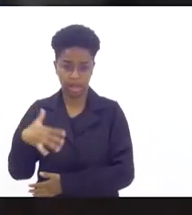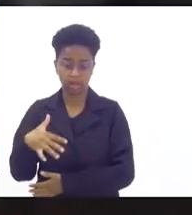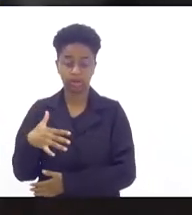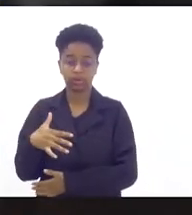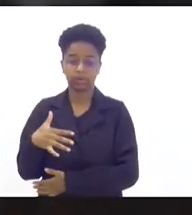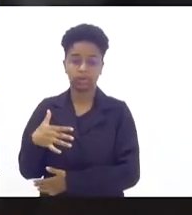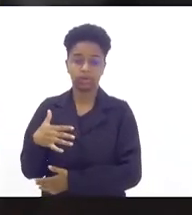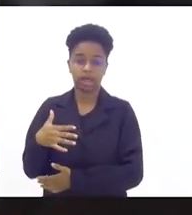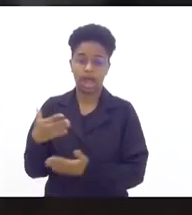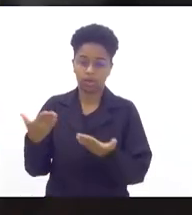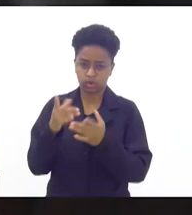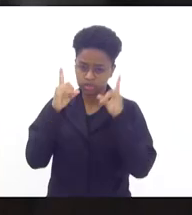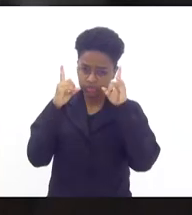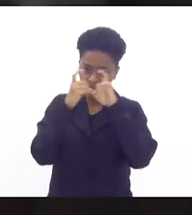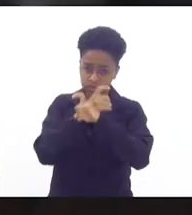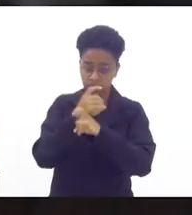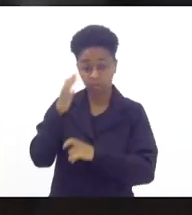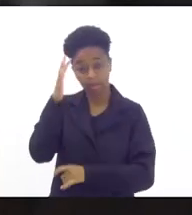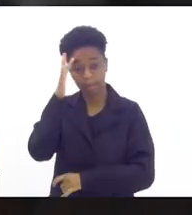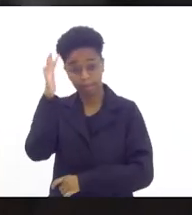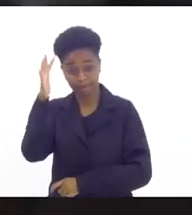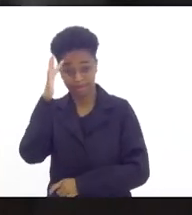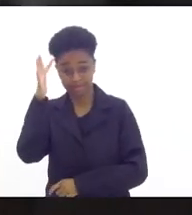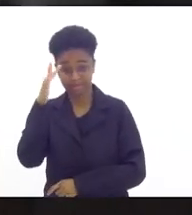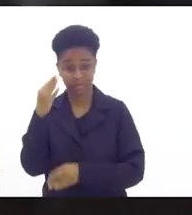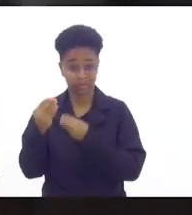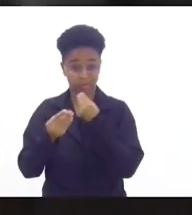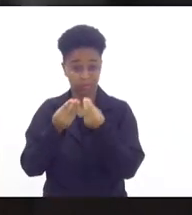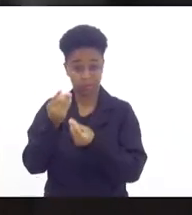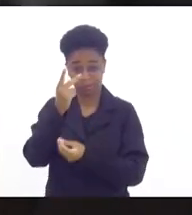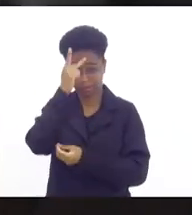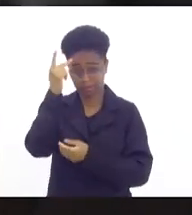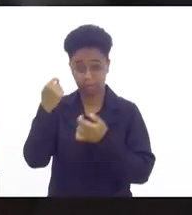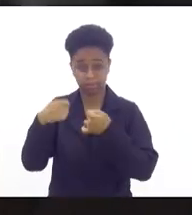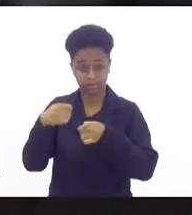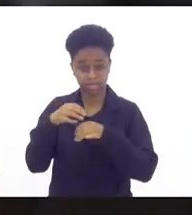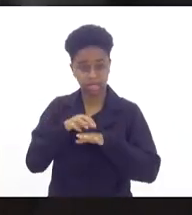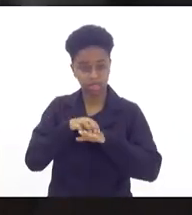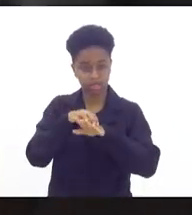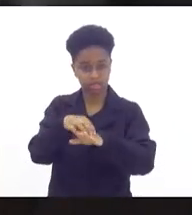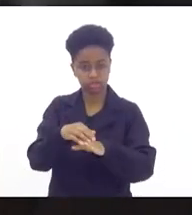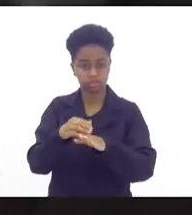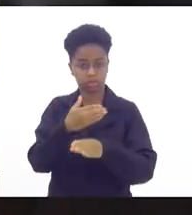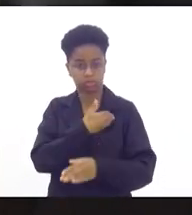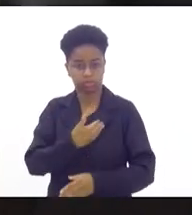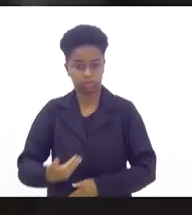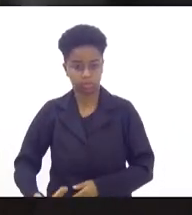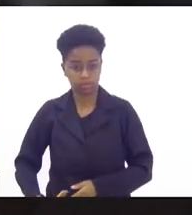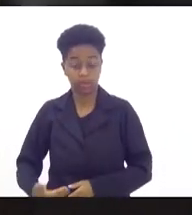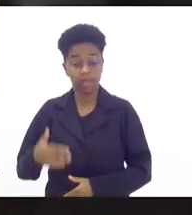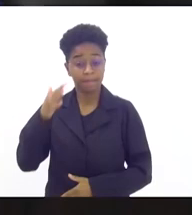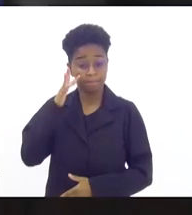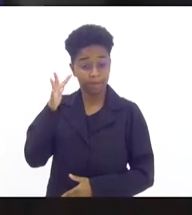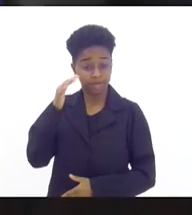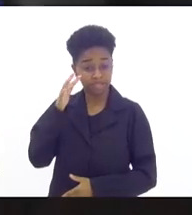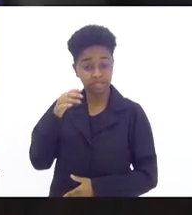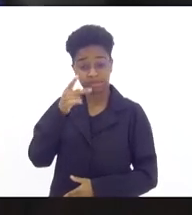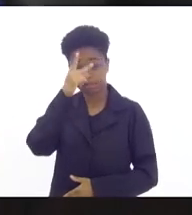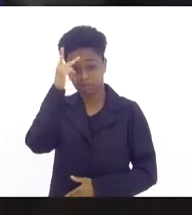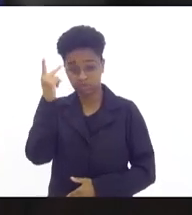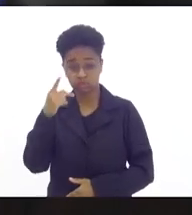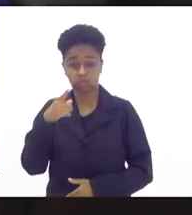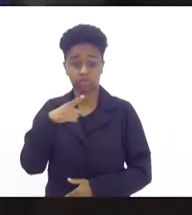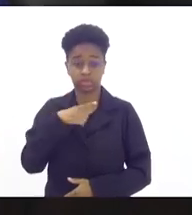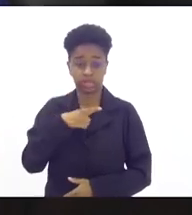que está para quem precisa do transporte público que está para quem tem mobilidade